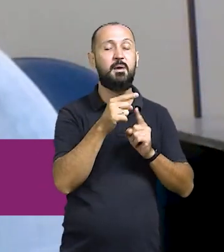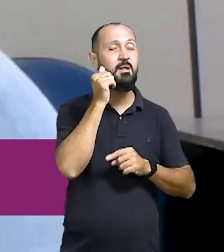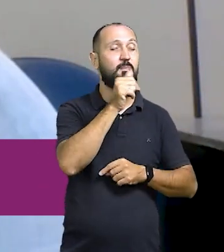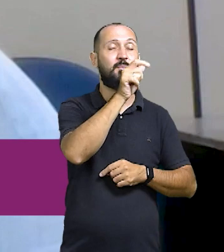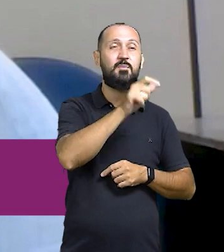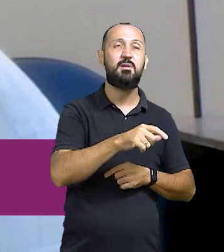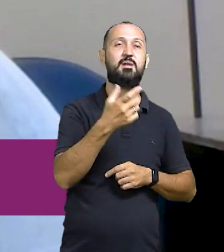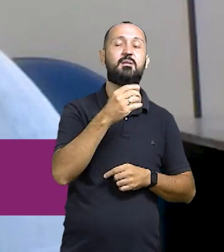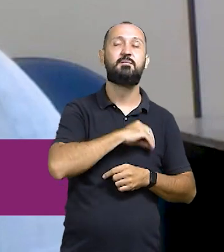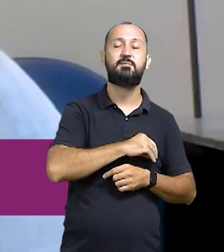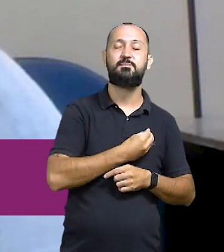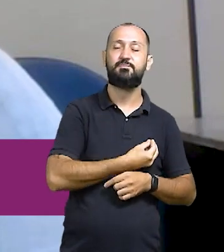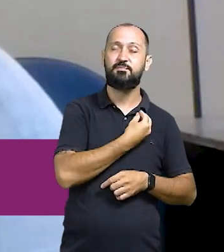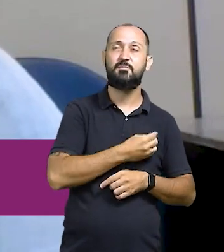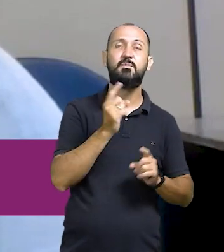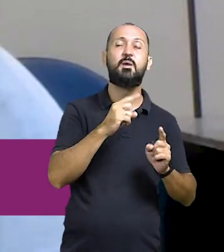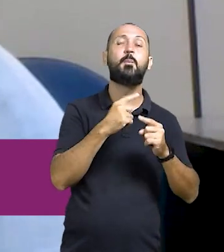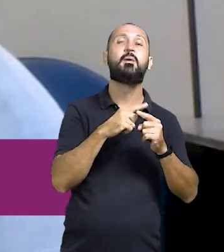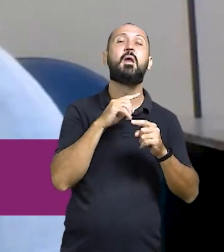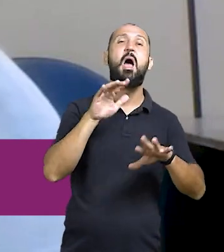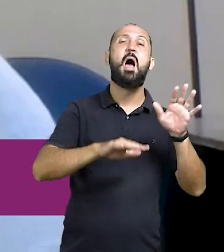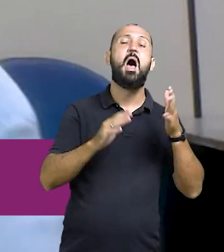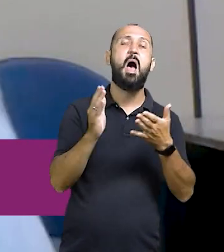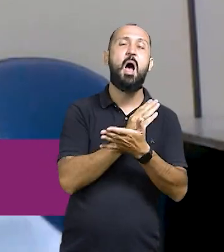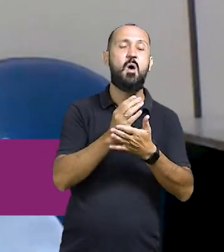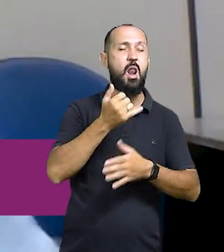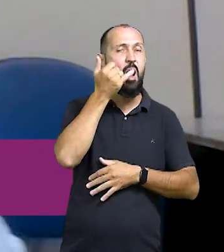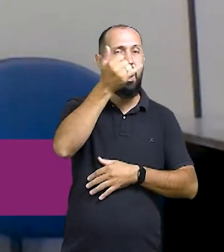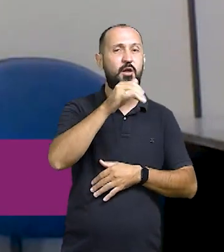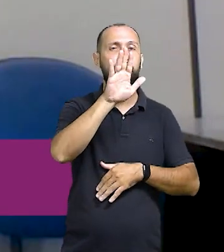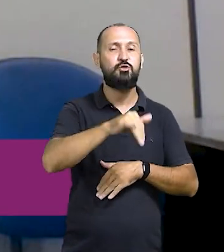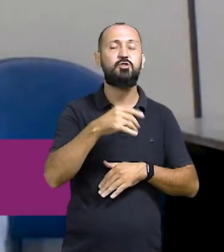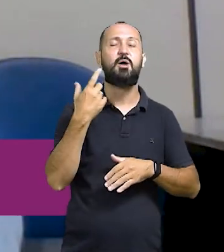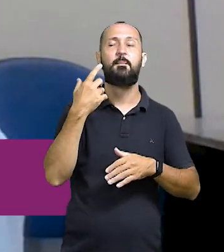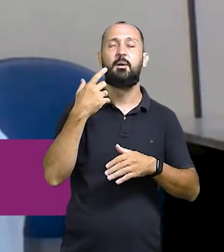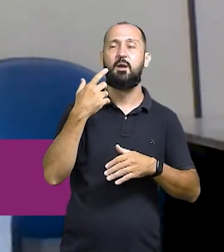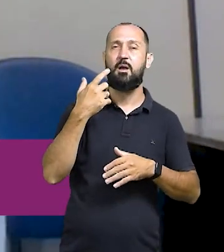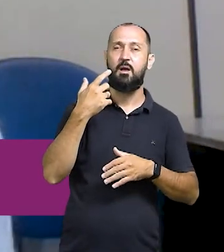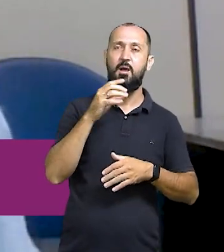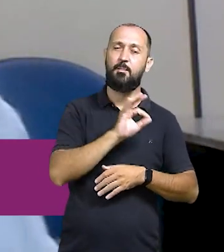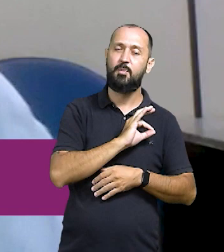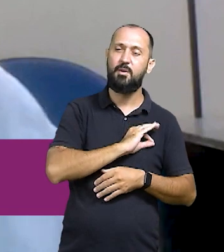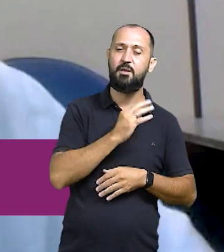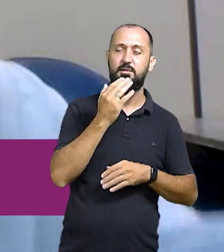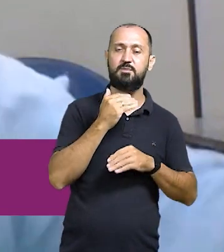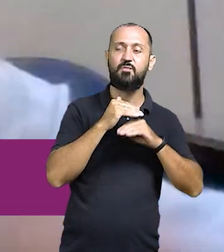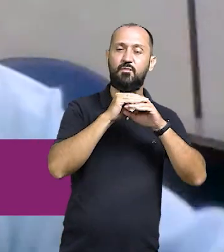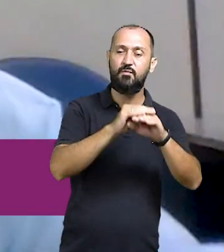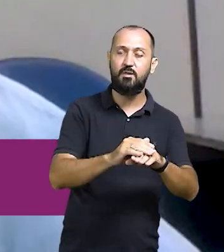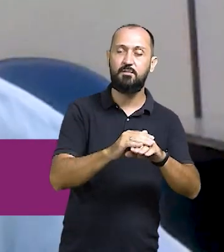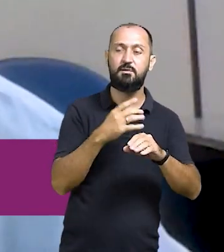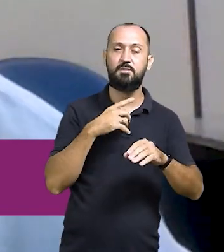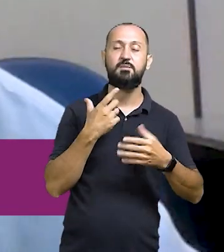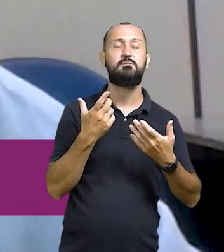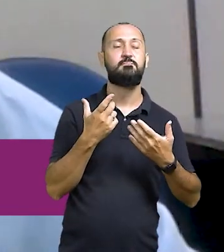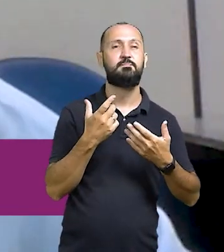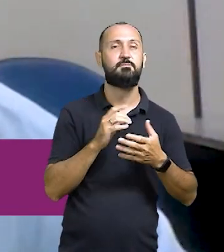notícias que saem de feminicídio a perversidade do autor, do criminoso, do feminicida. É ali sobre a